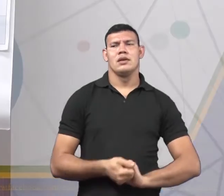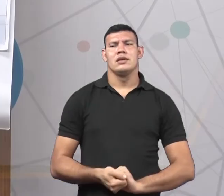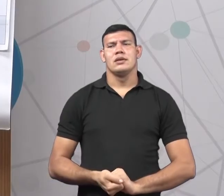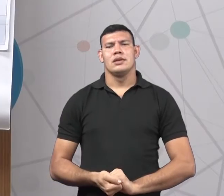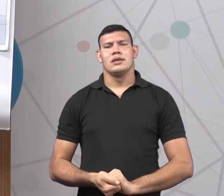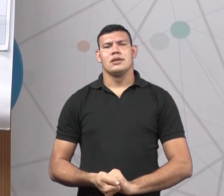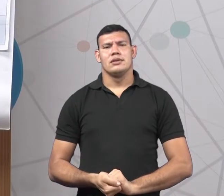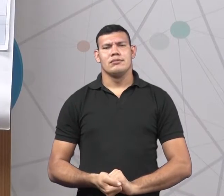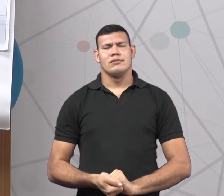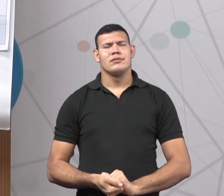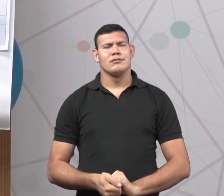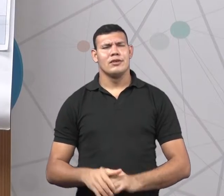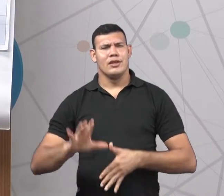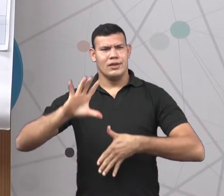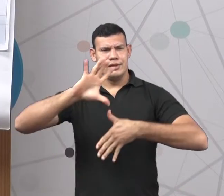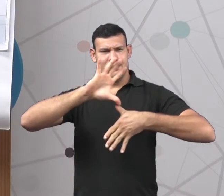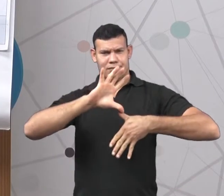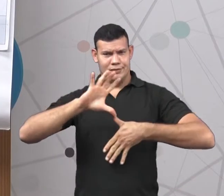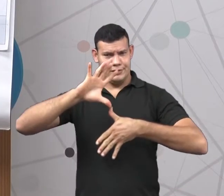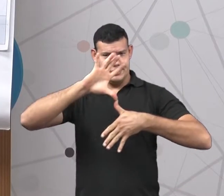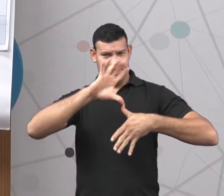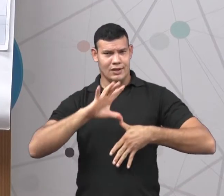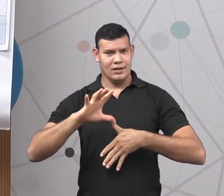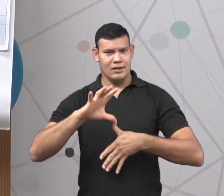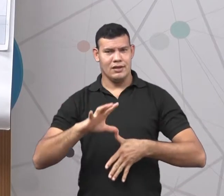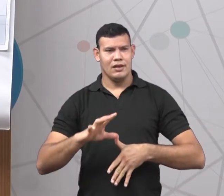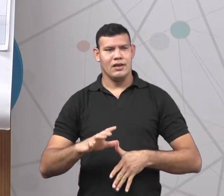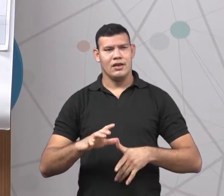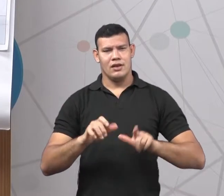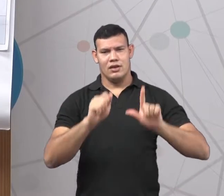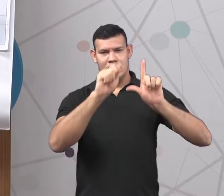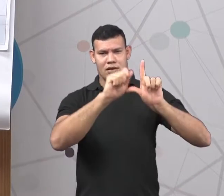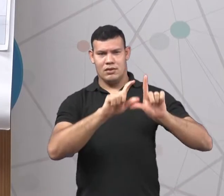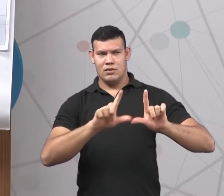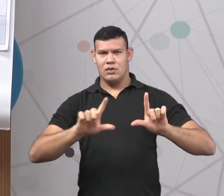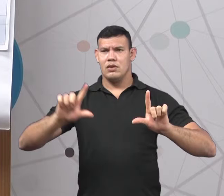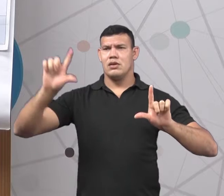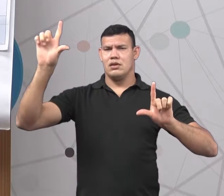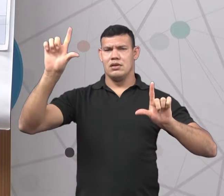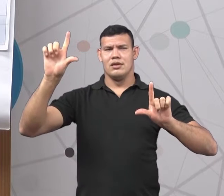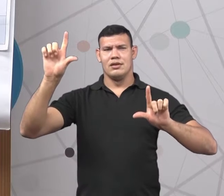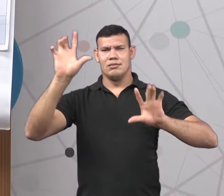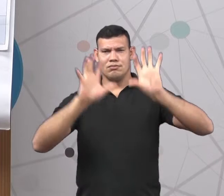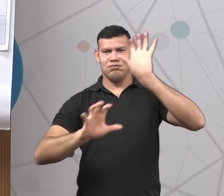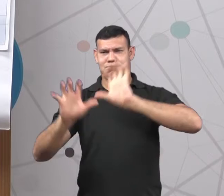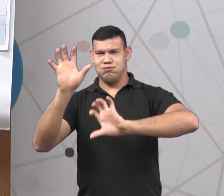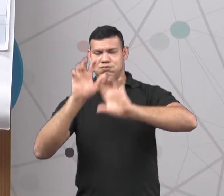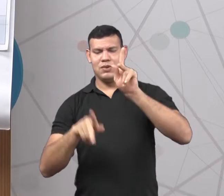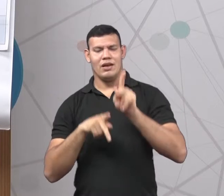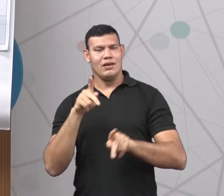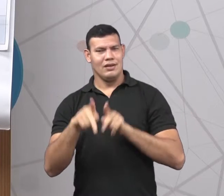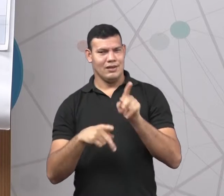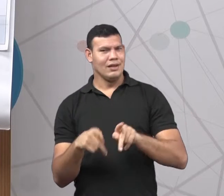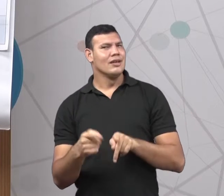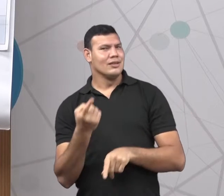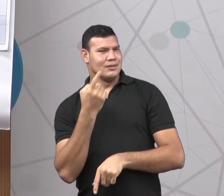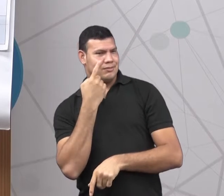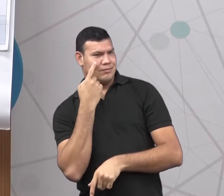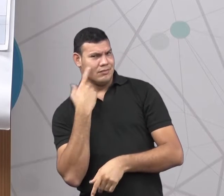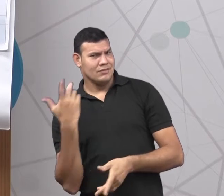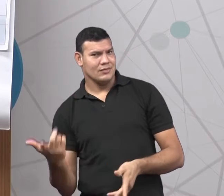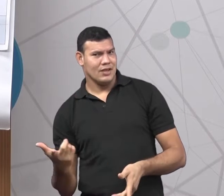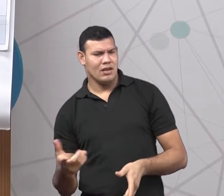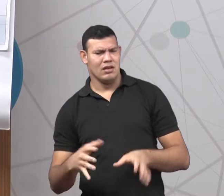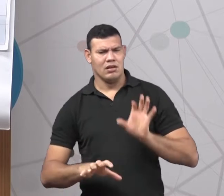nós vimos o mapa do Brasil e construímos um gráfico com a distribuição da população? E você viu também que